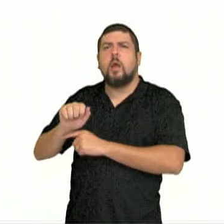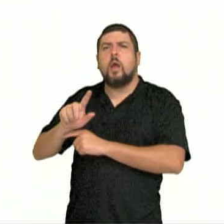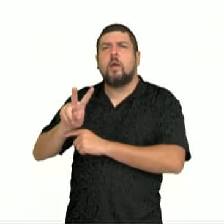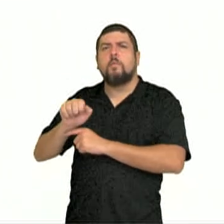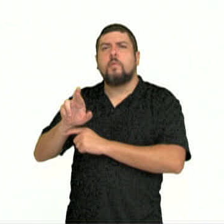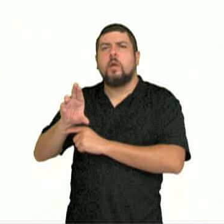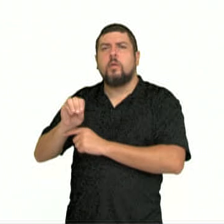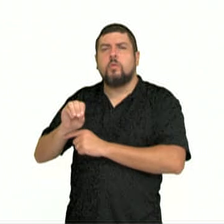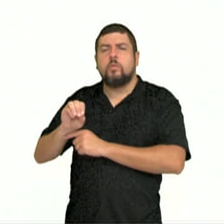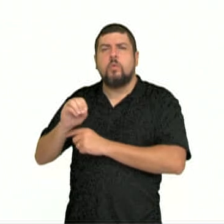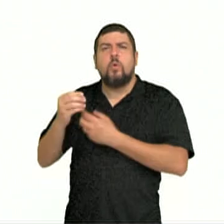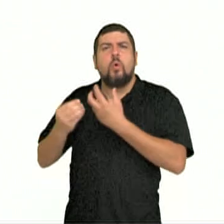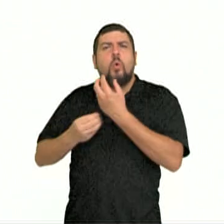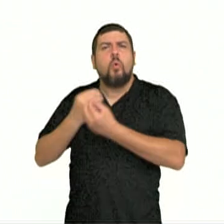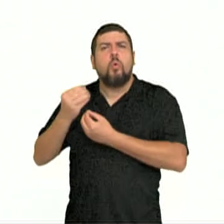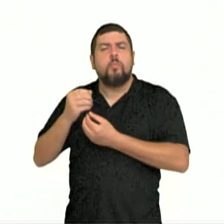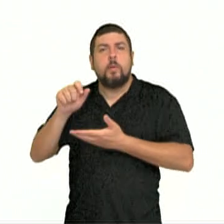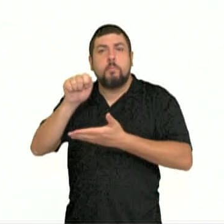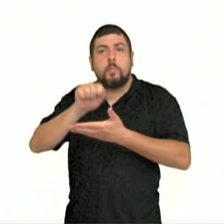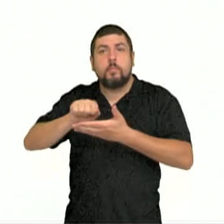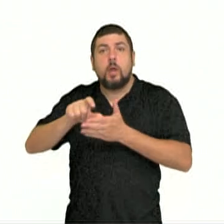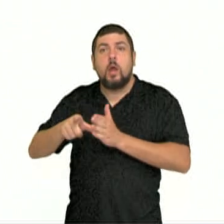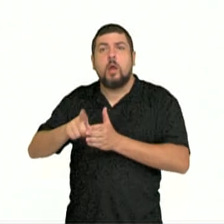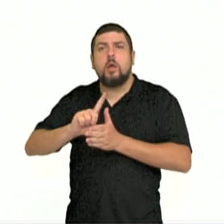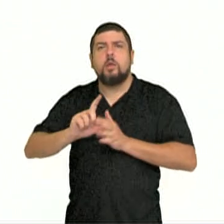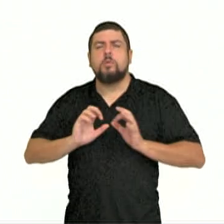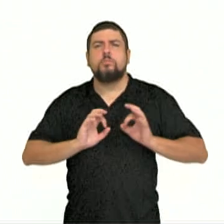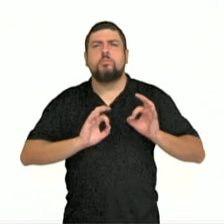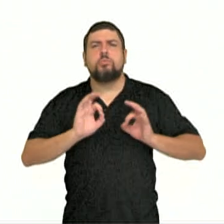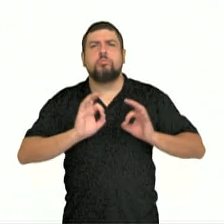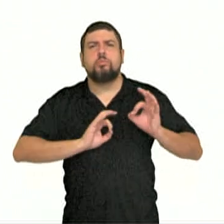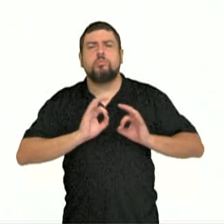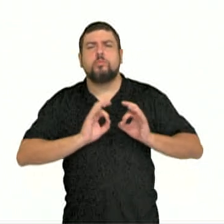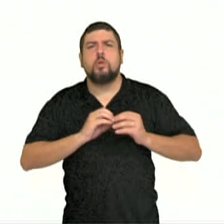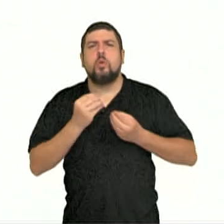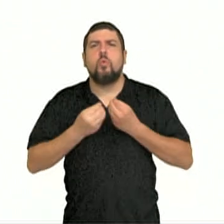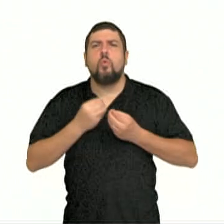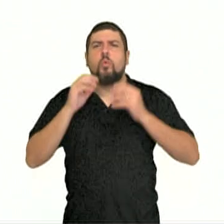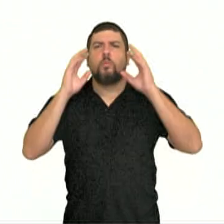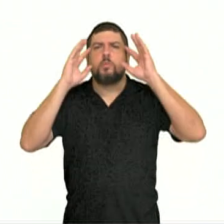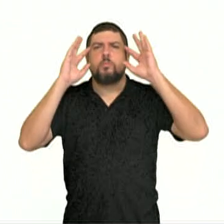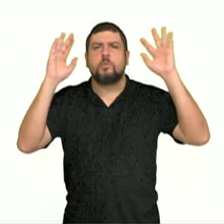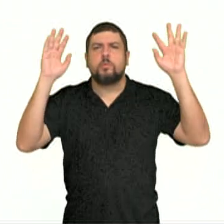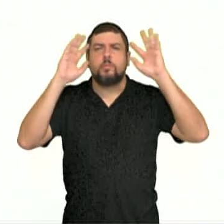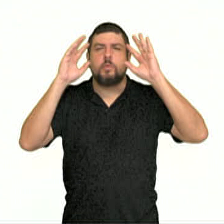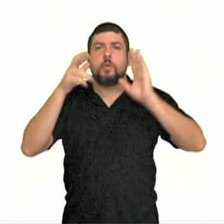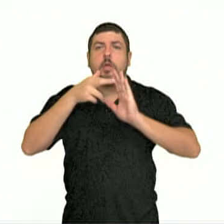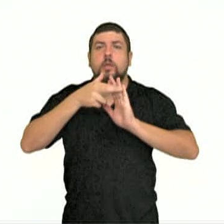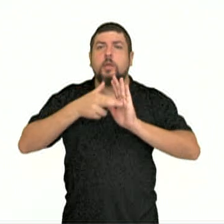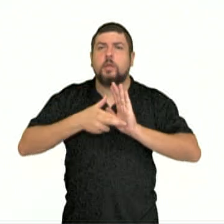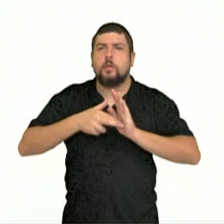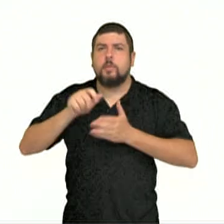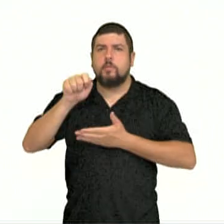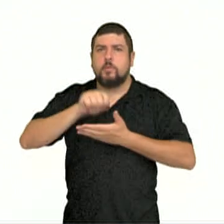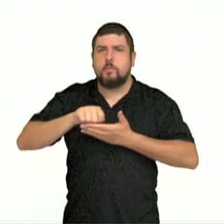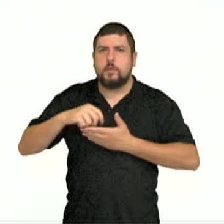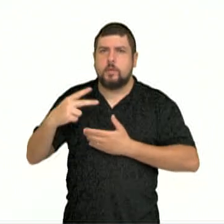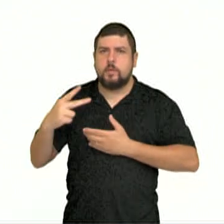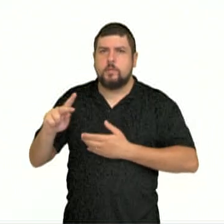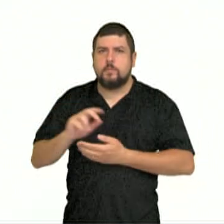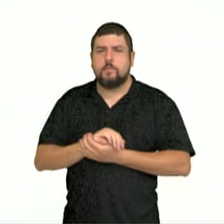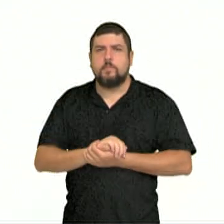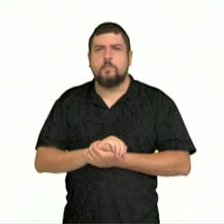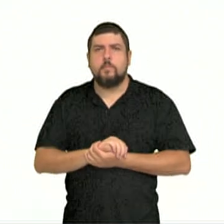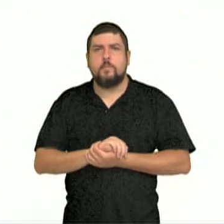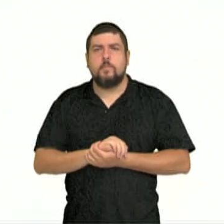que o Álvaro se prepara para escrever, como que ele, qual é a rotina de escrita dele, né? A pergunta, como é o seu